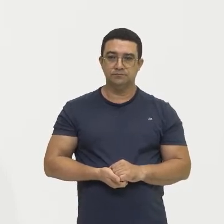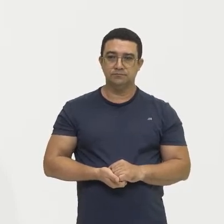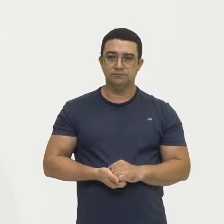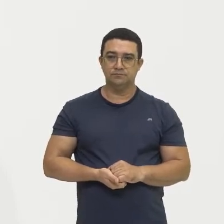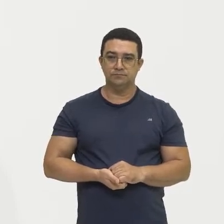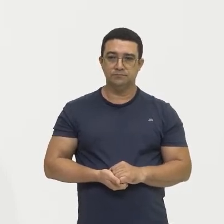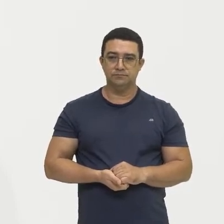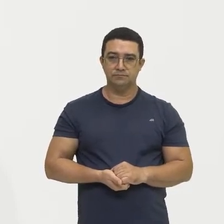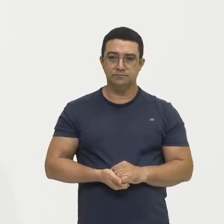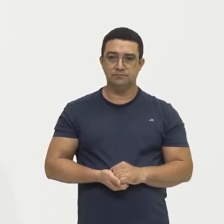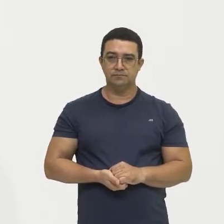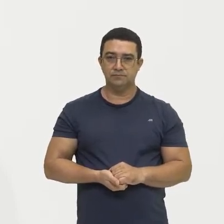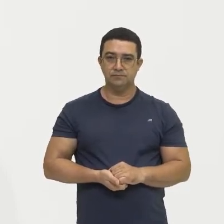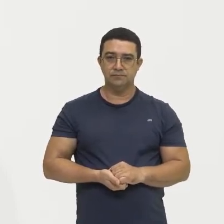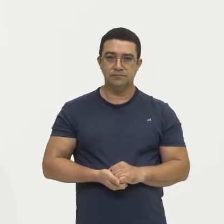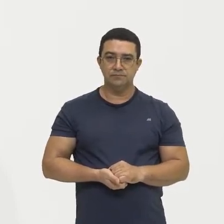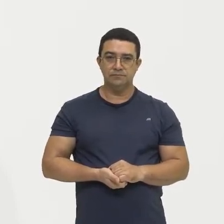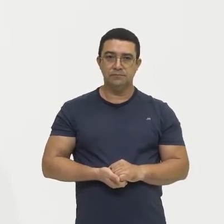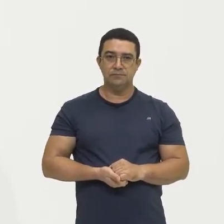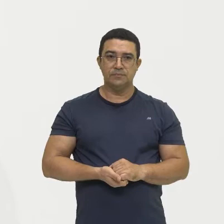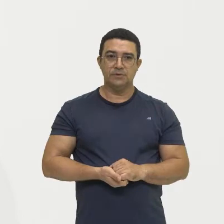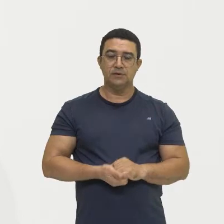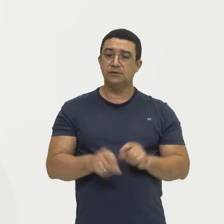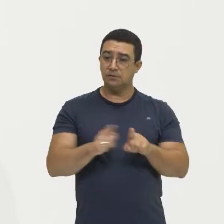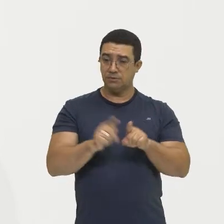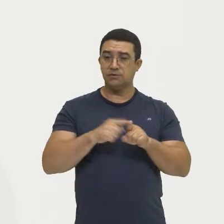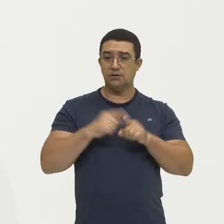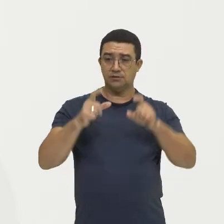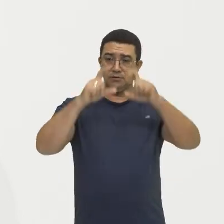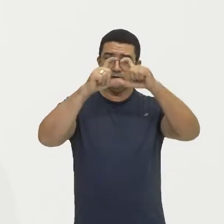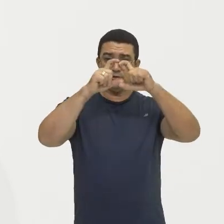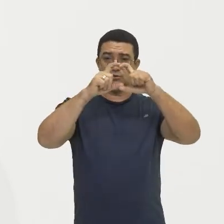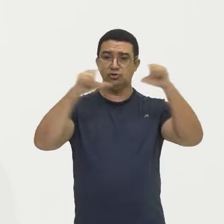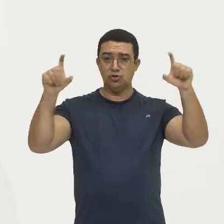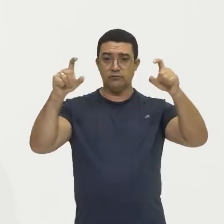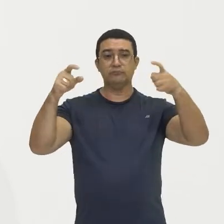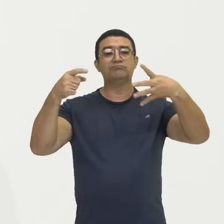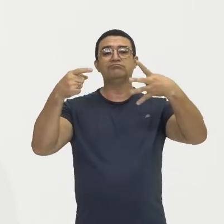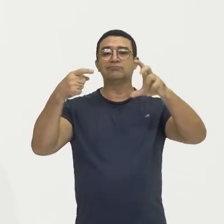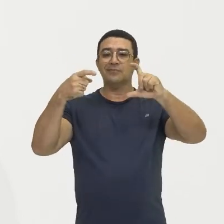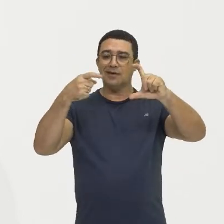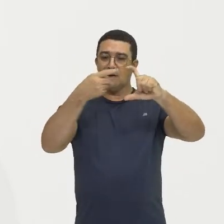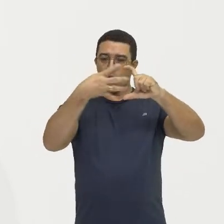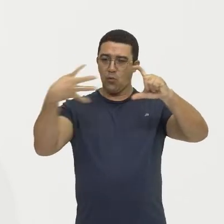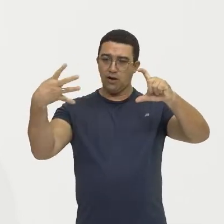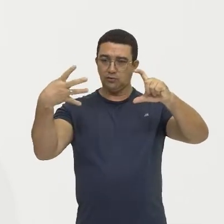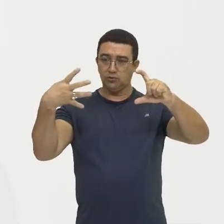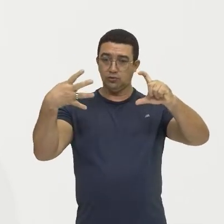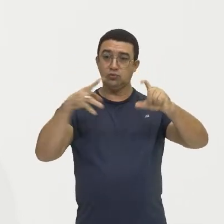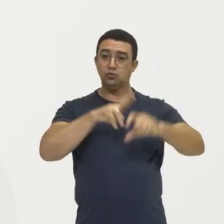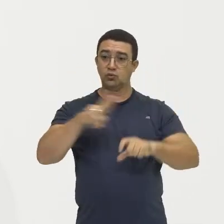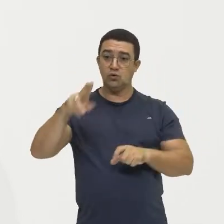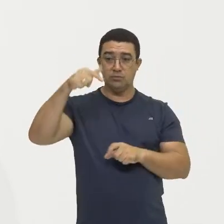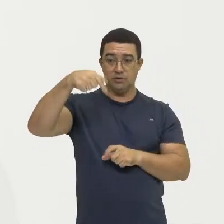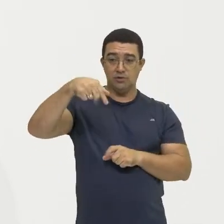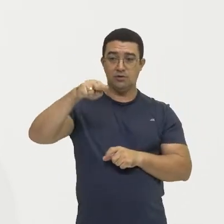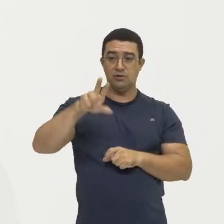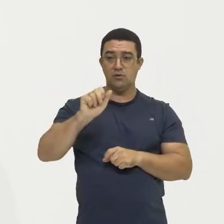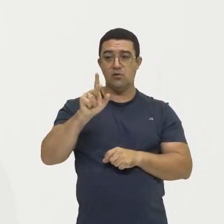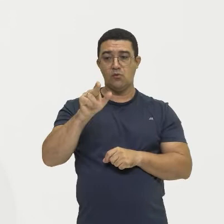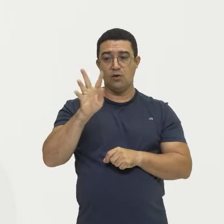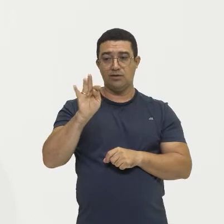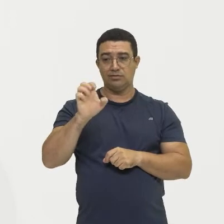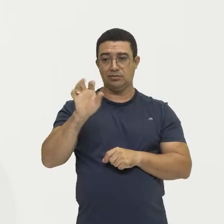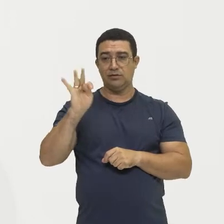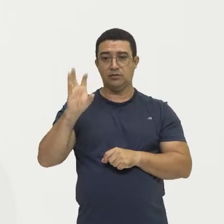bom? E aí, mais uma vez, nós temos uma estrofe com 4 versos, chamados de quarteto. Então, esse poema é de